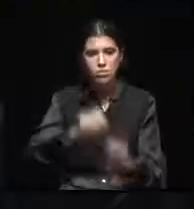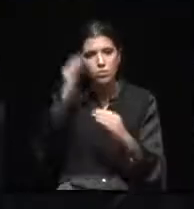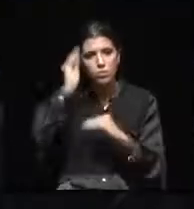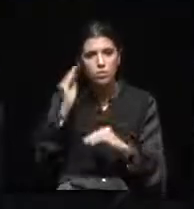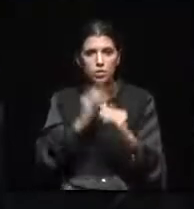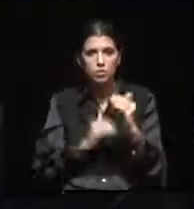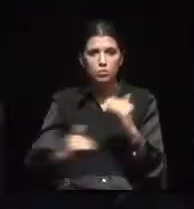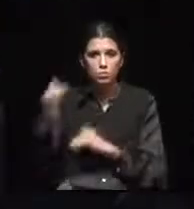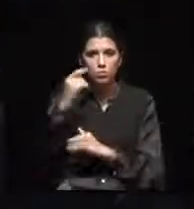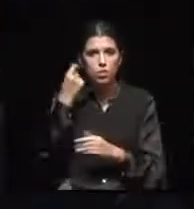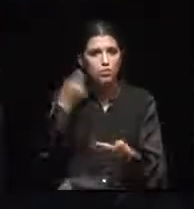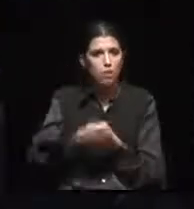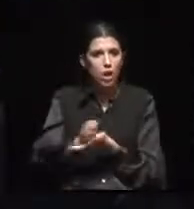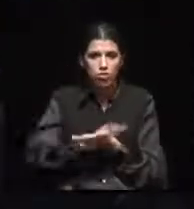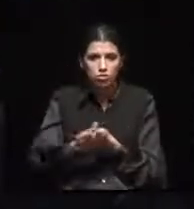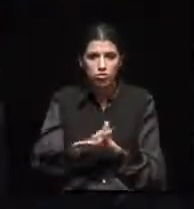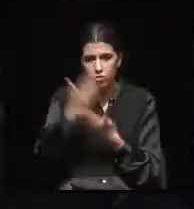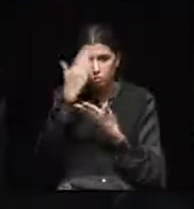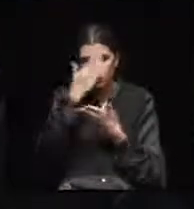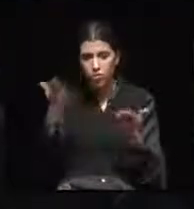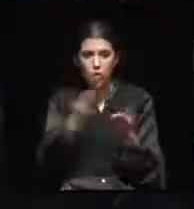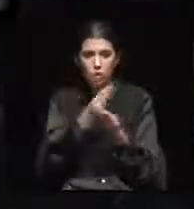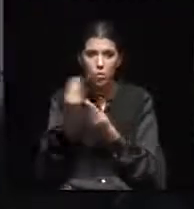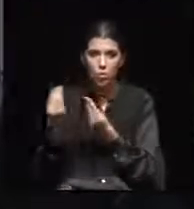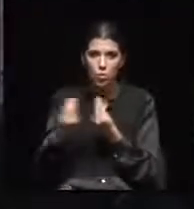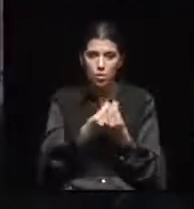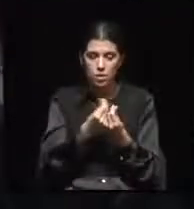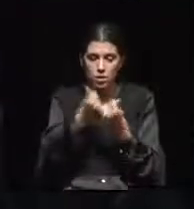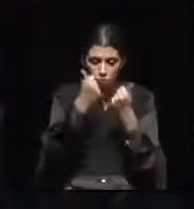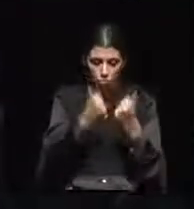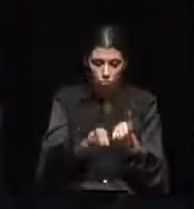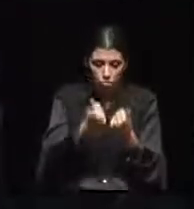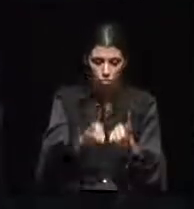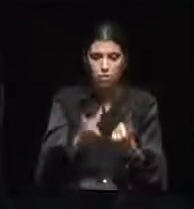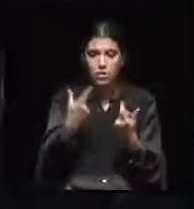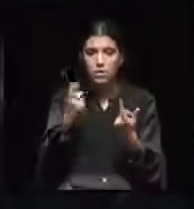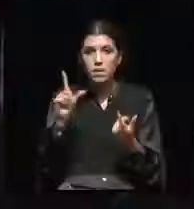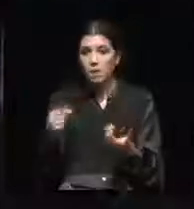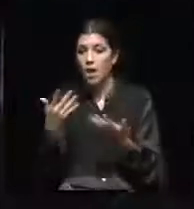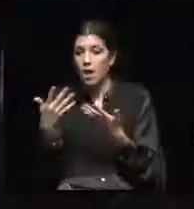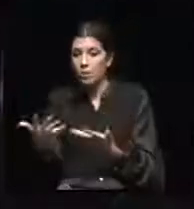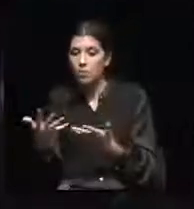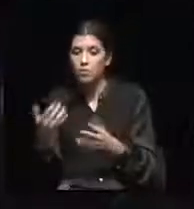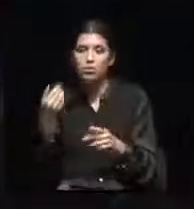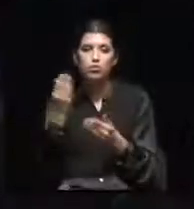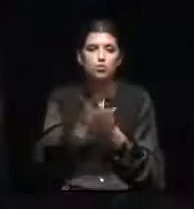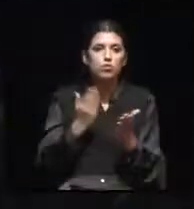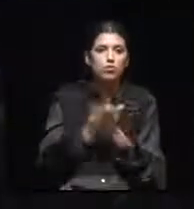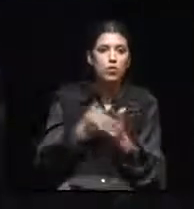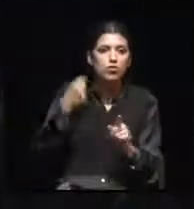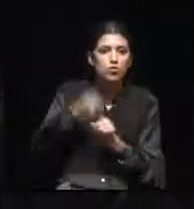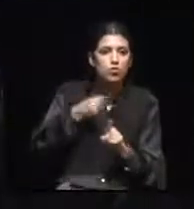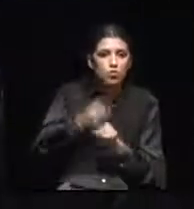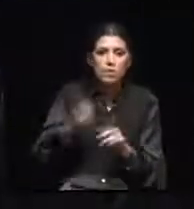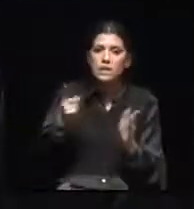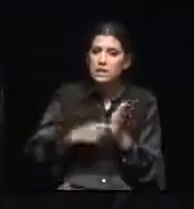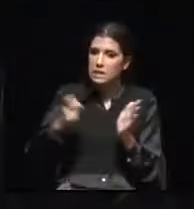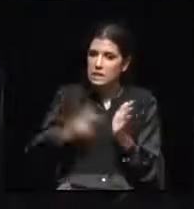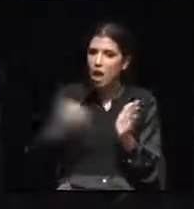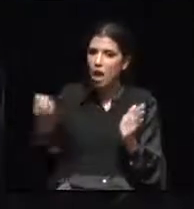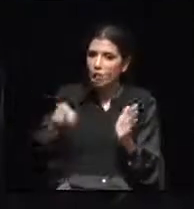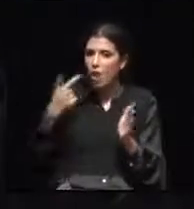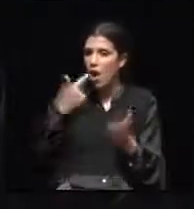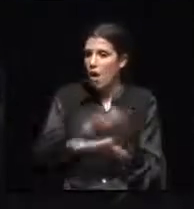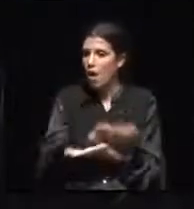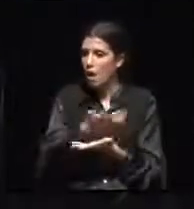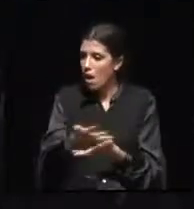público, gratuito, democrático e de qualidade. Também nos dias de hoje, a luta dos estudantes é necessária e tem estado